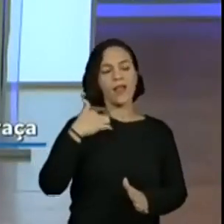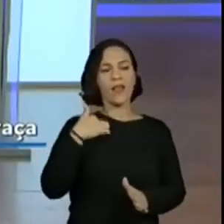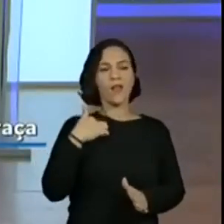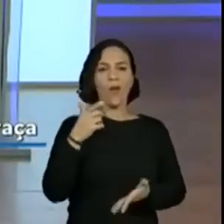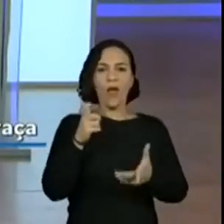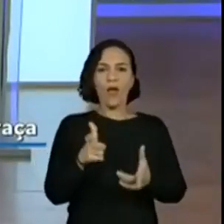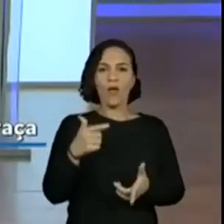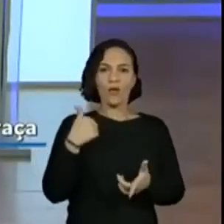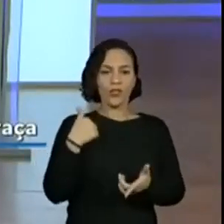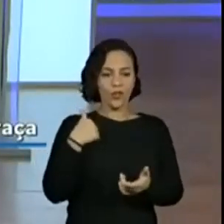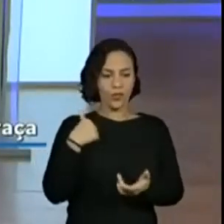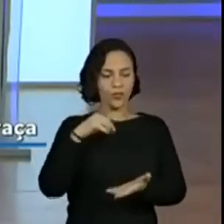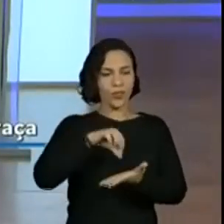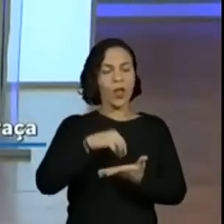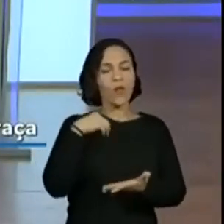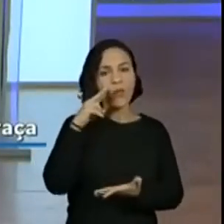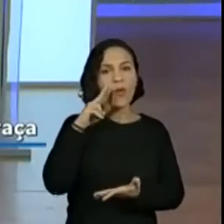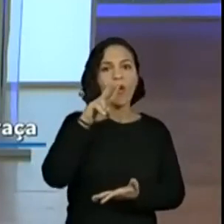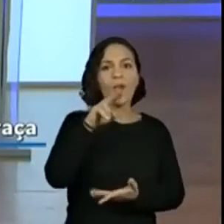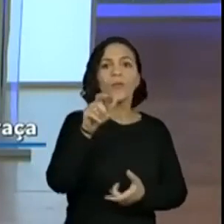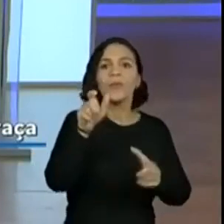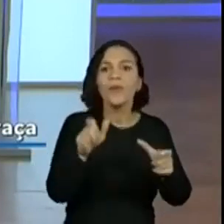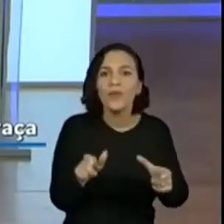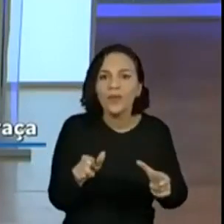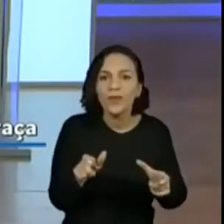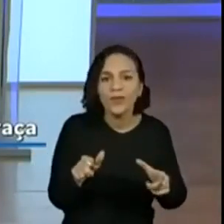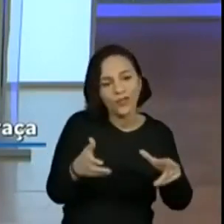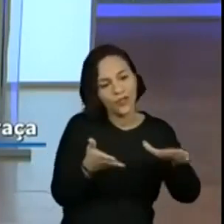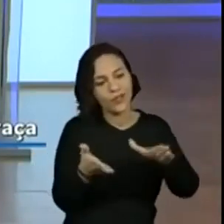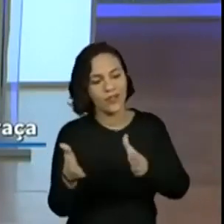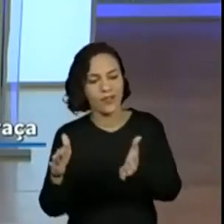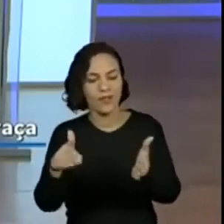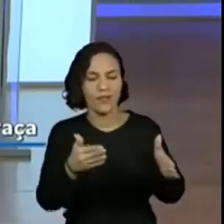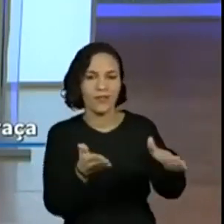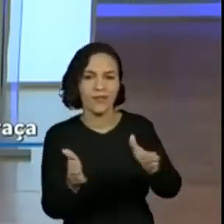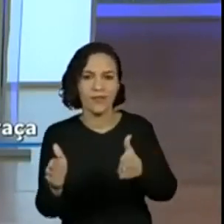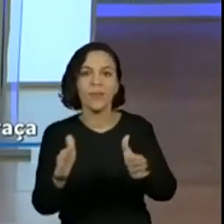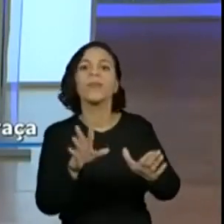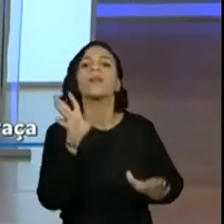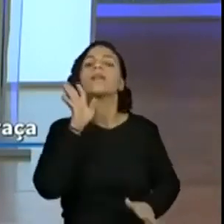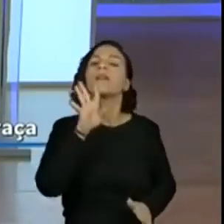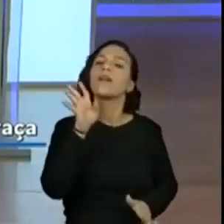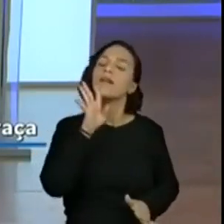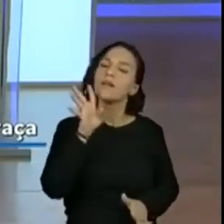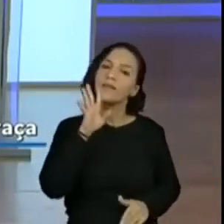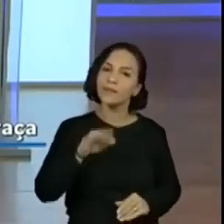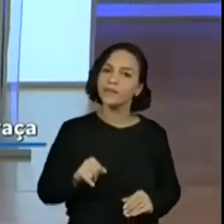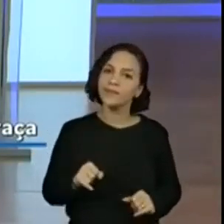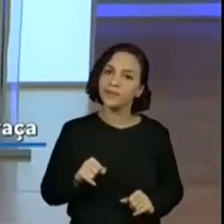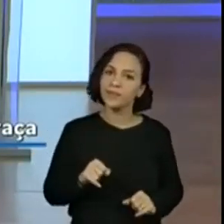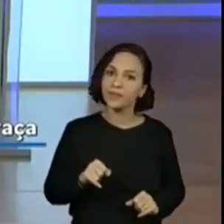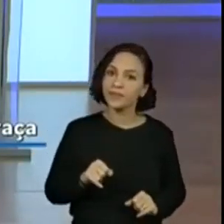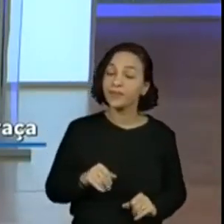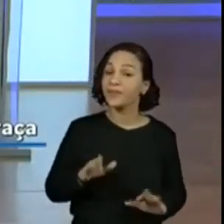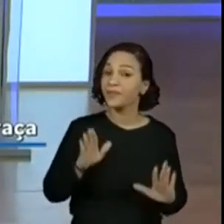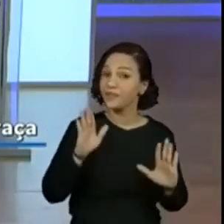estou olhando, para poder, né, percorrer aquele trajeto. Isso é bem legal, isso, não é?